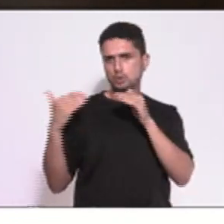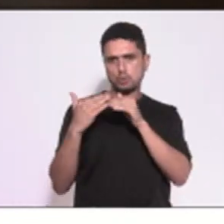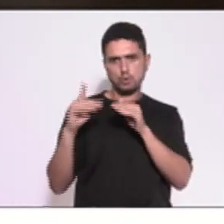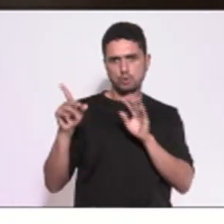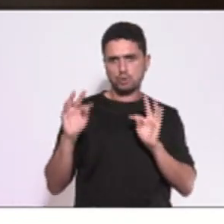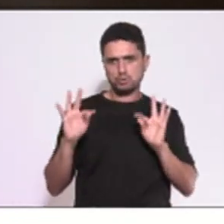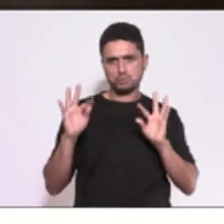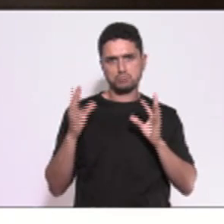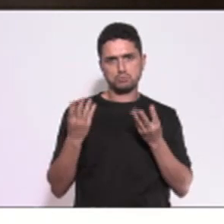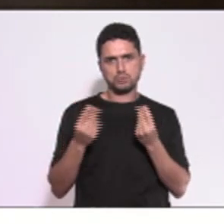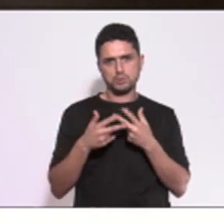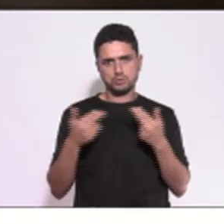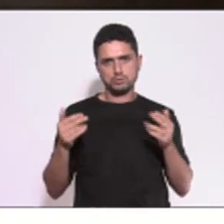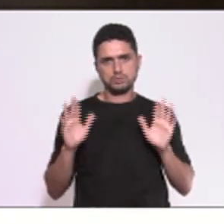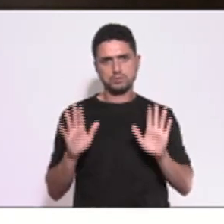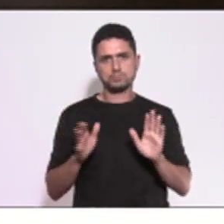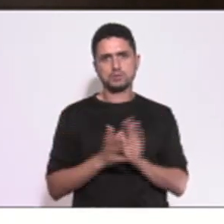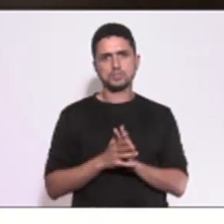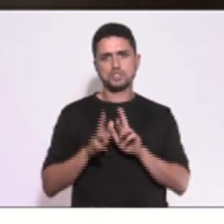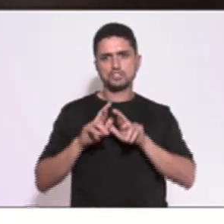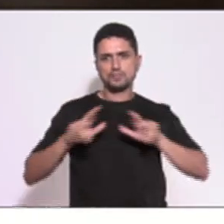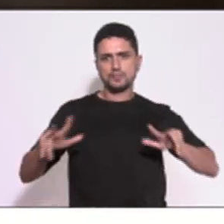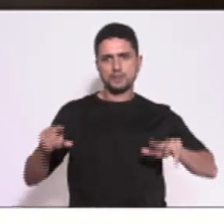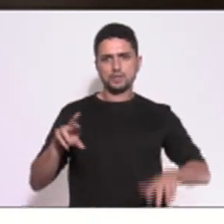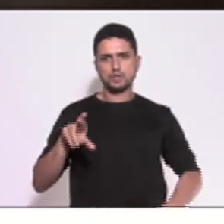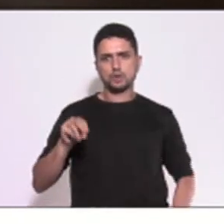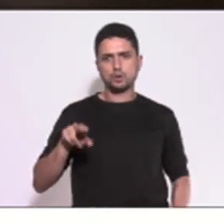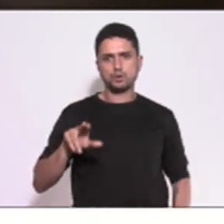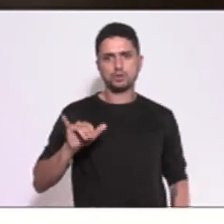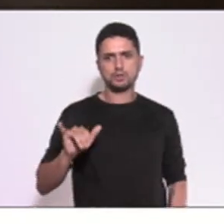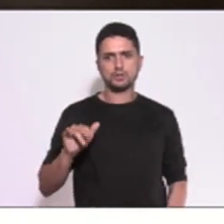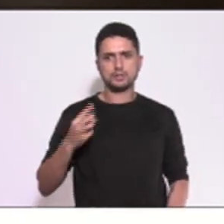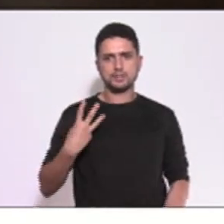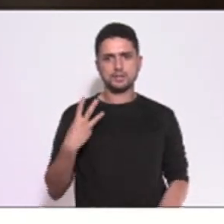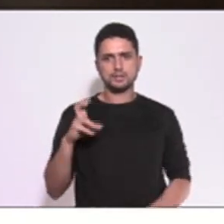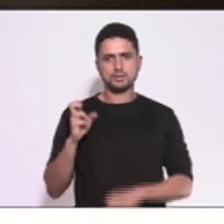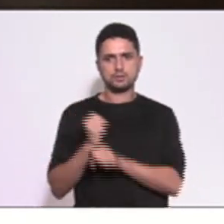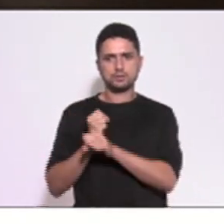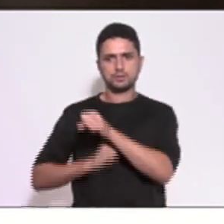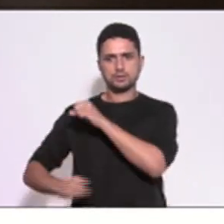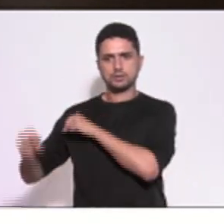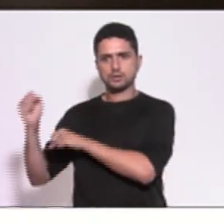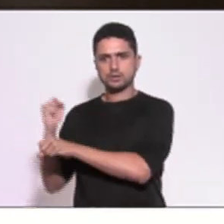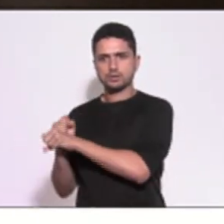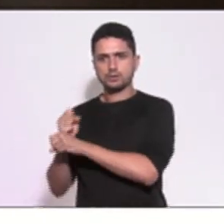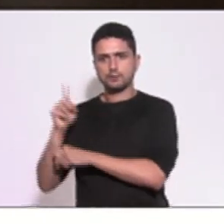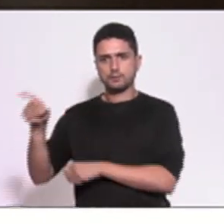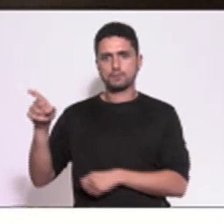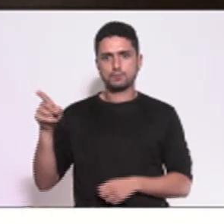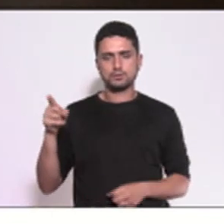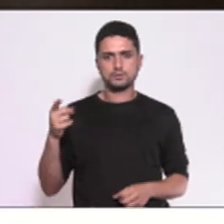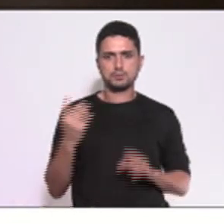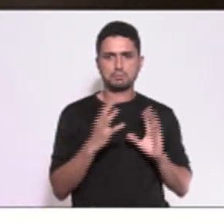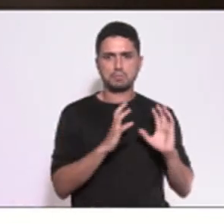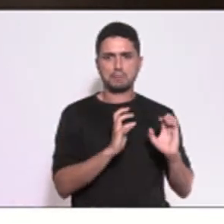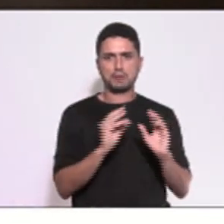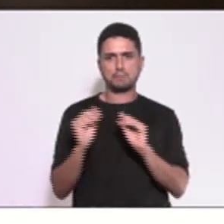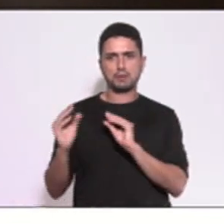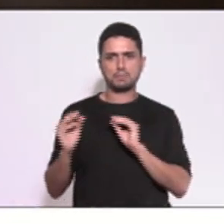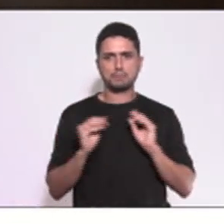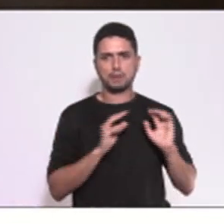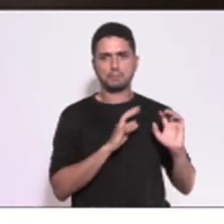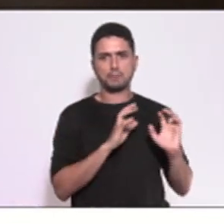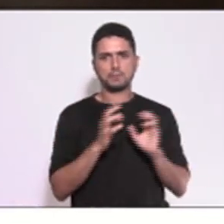coisas. Porque diferente do Rony de 35 anos atrás, quando você embateu com aquele debatedor quando